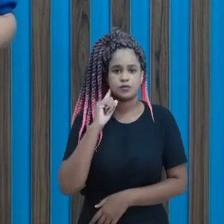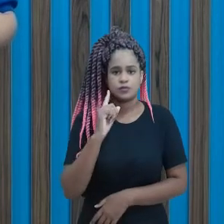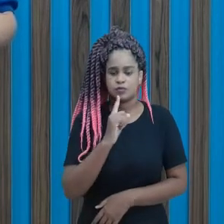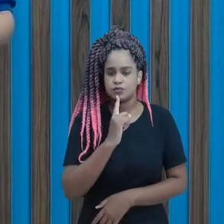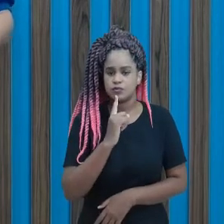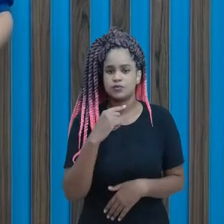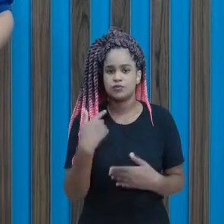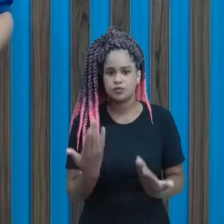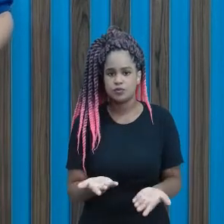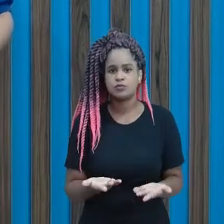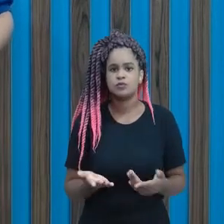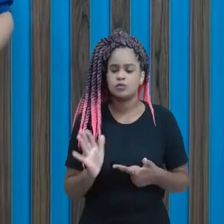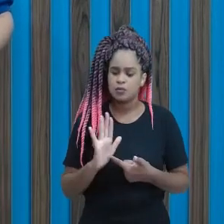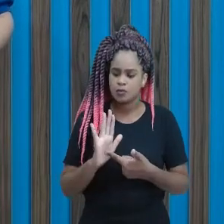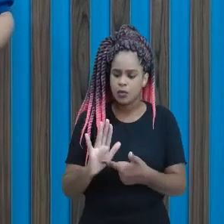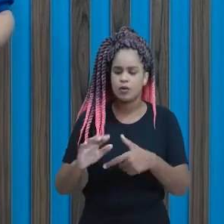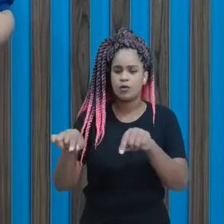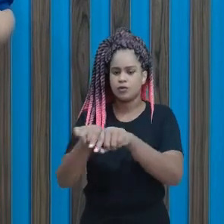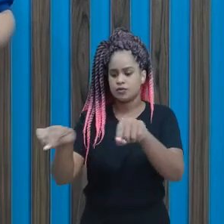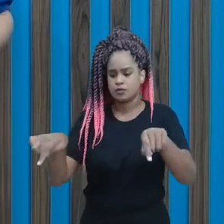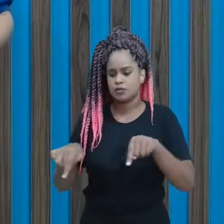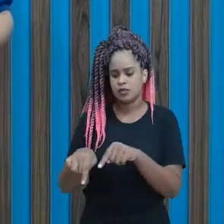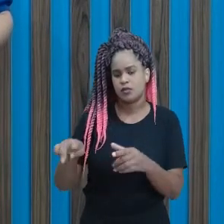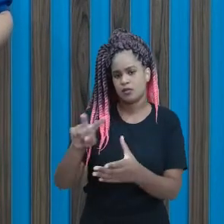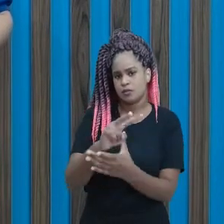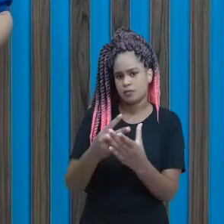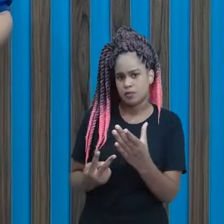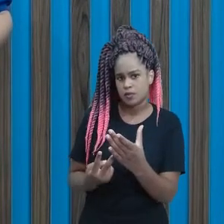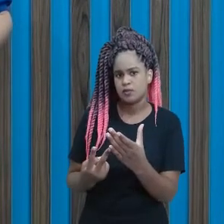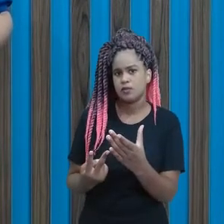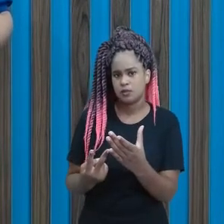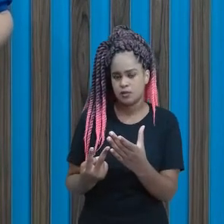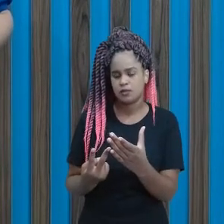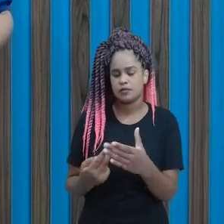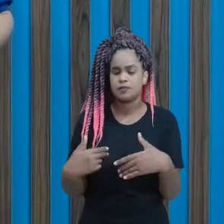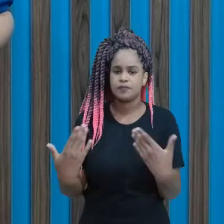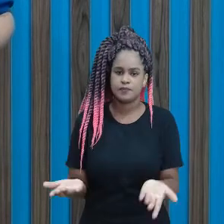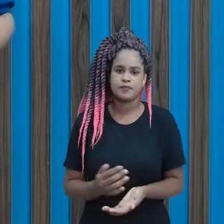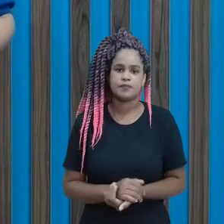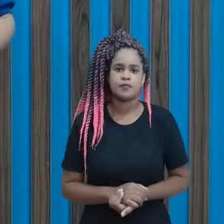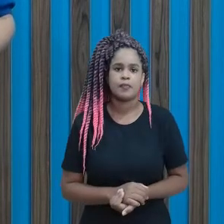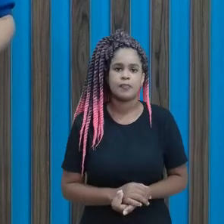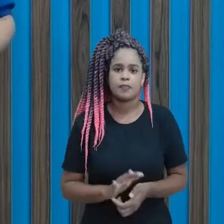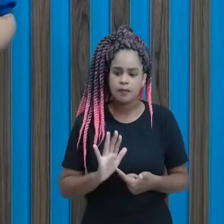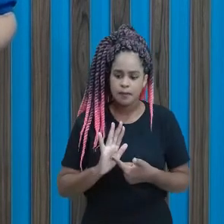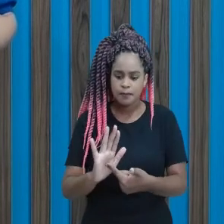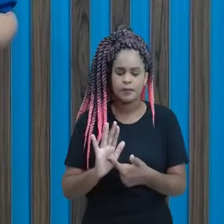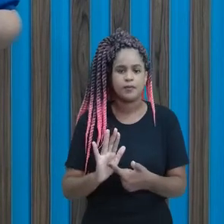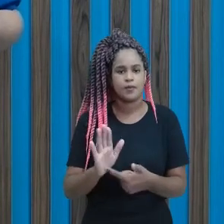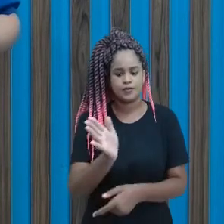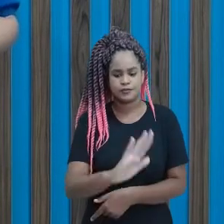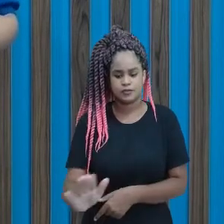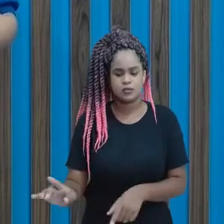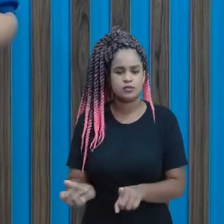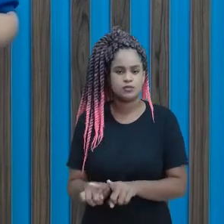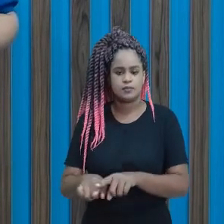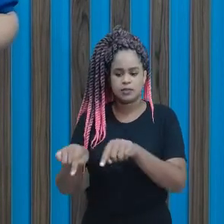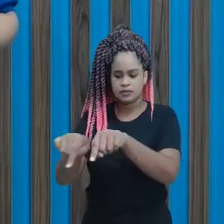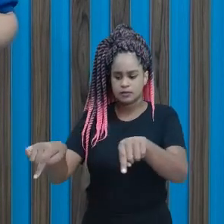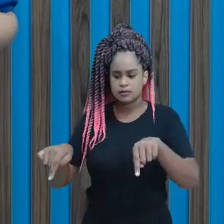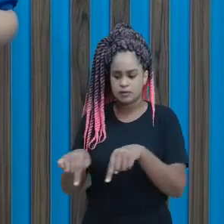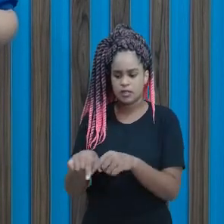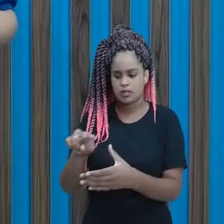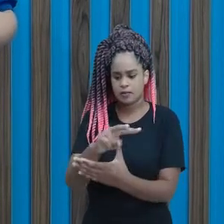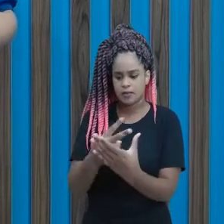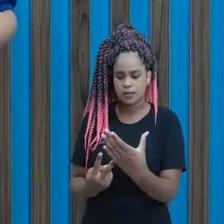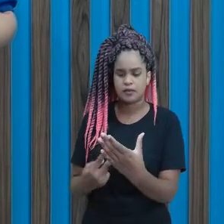regular, apresente a sala bilíngue para a mãe do seu estudante, apresente para essa criança. Não é? Dentro da sala